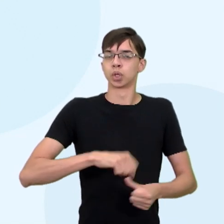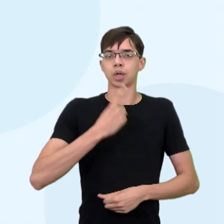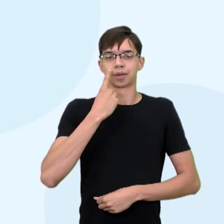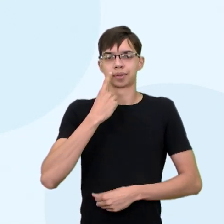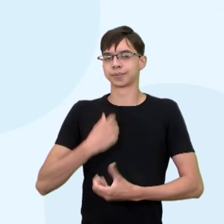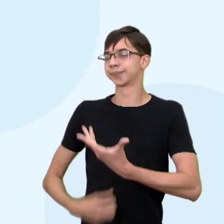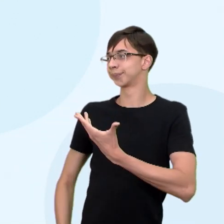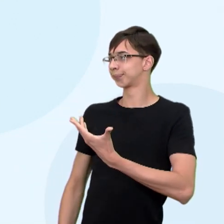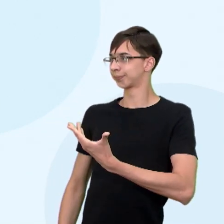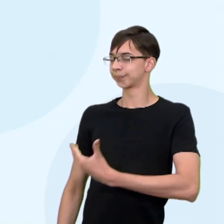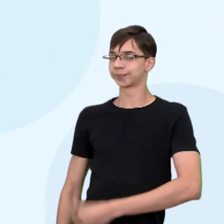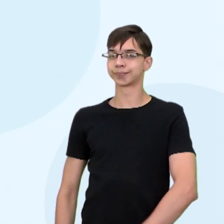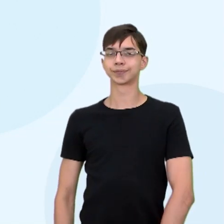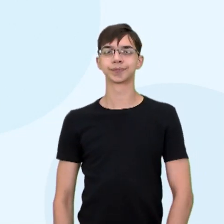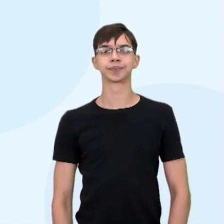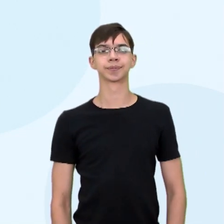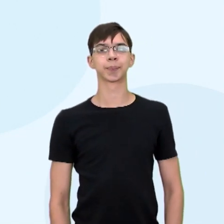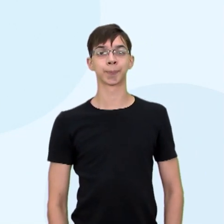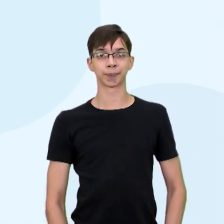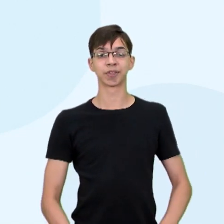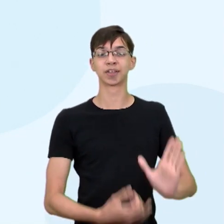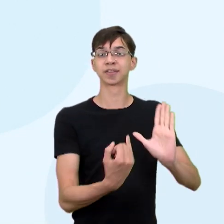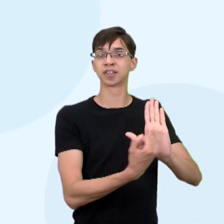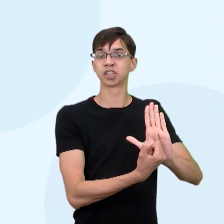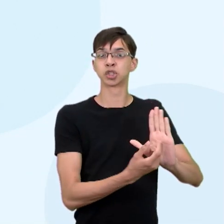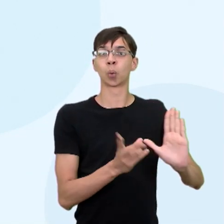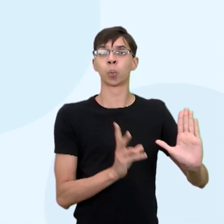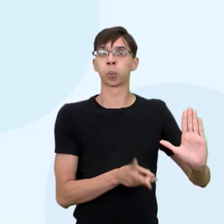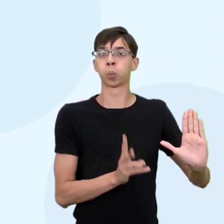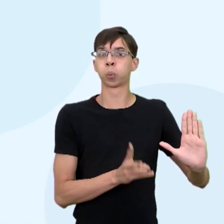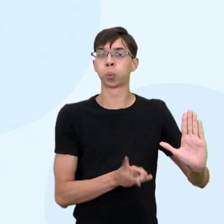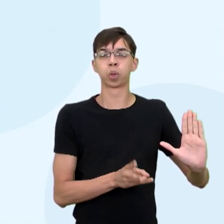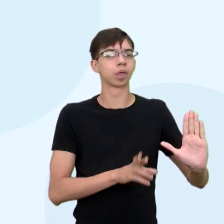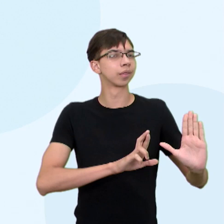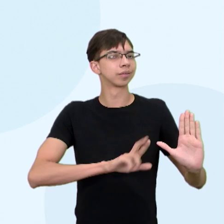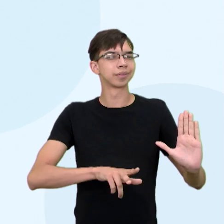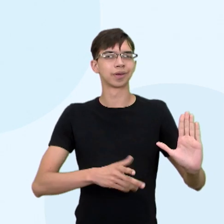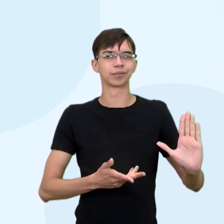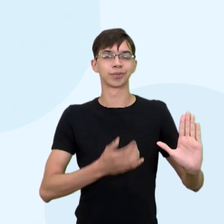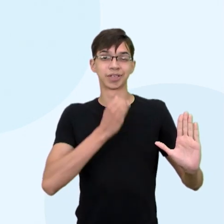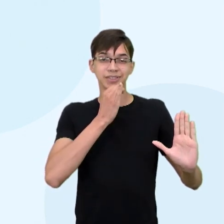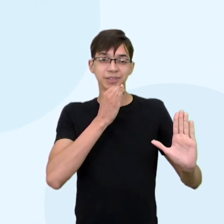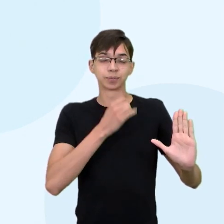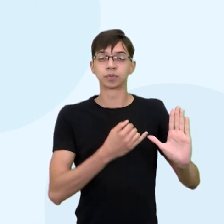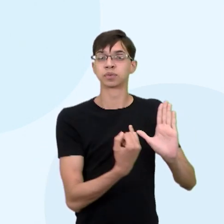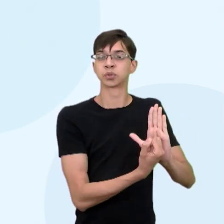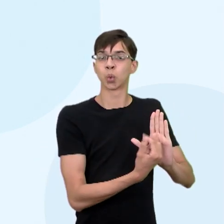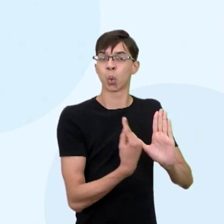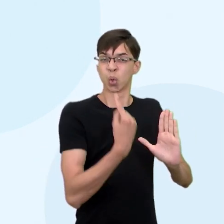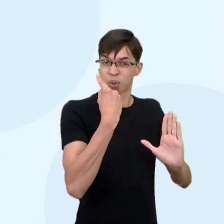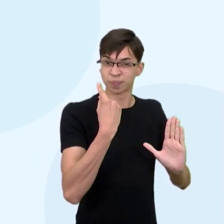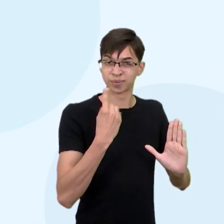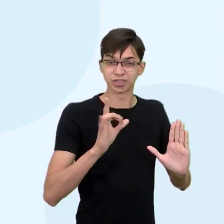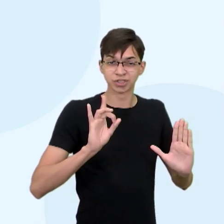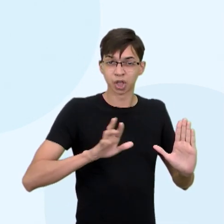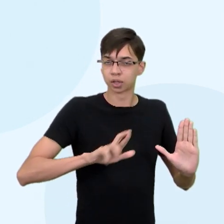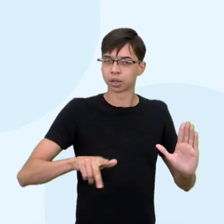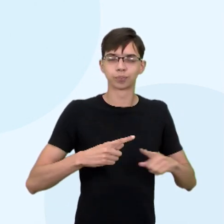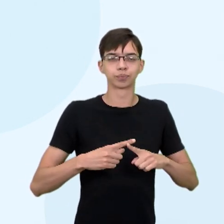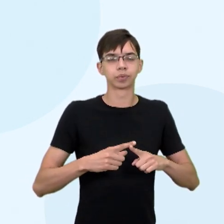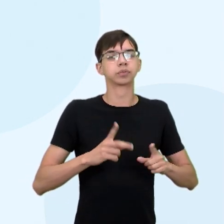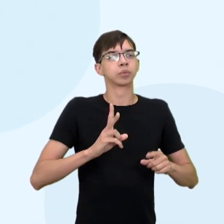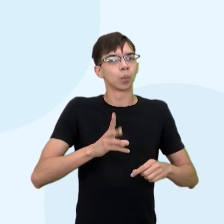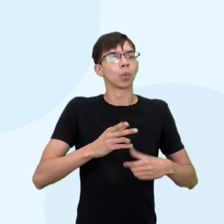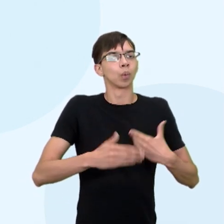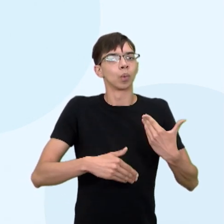a identidade, ela não é estática. Ela é uma construção contínua, porque a gente, como ser humano, a gente existe como um ser social.